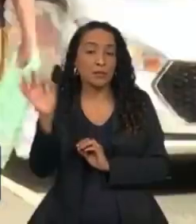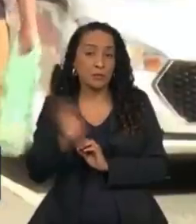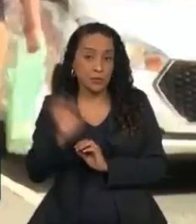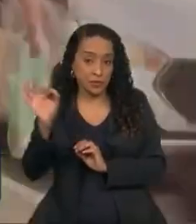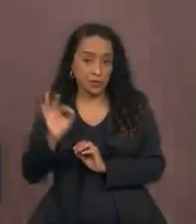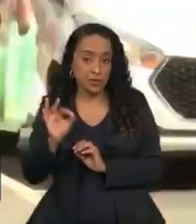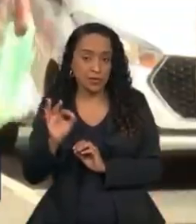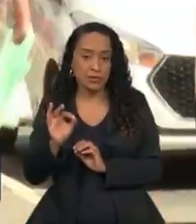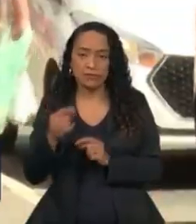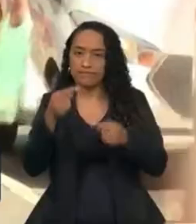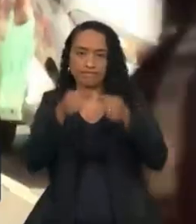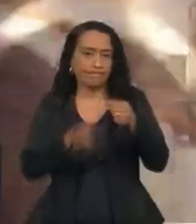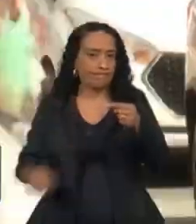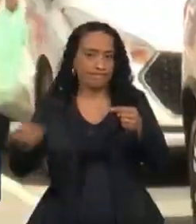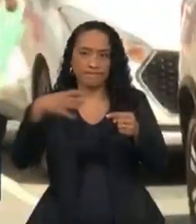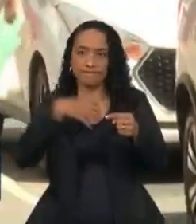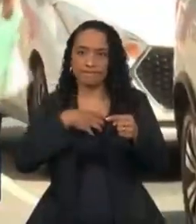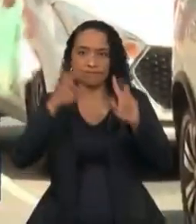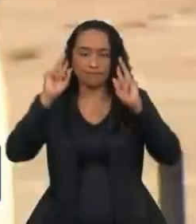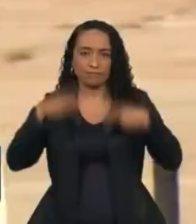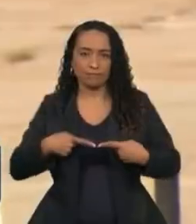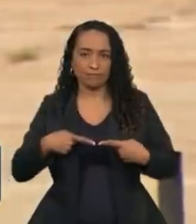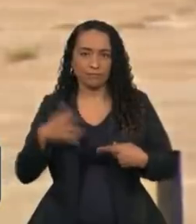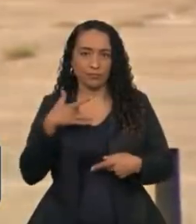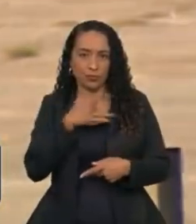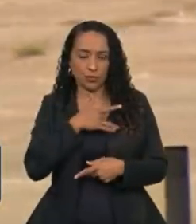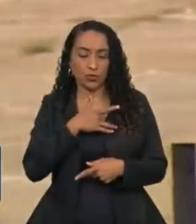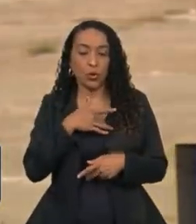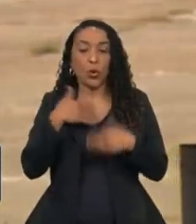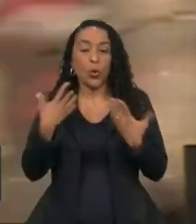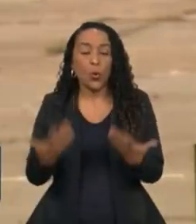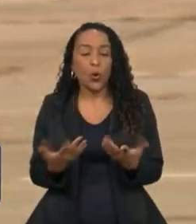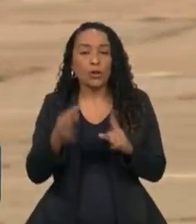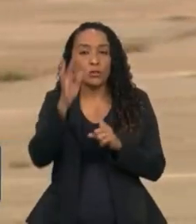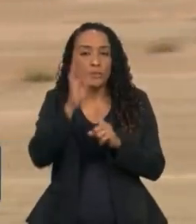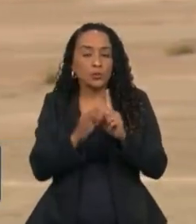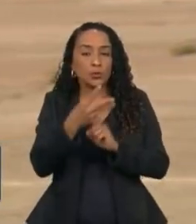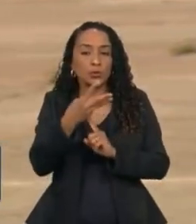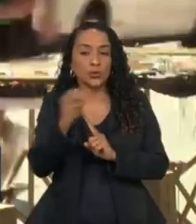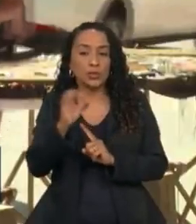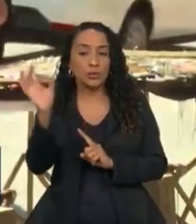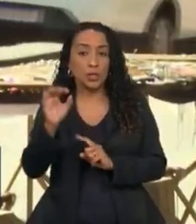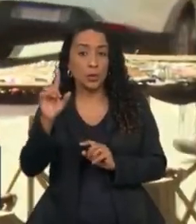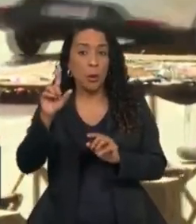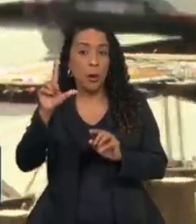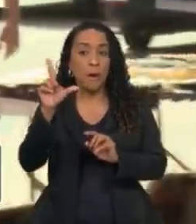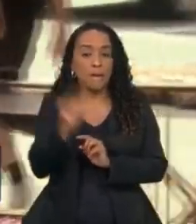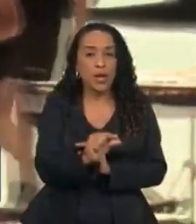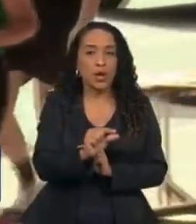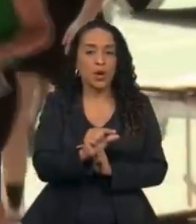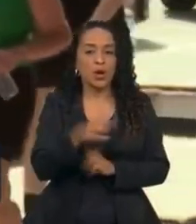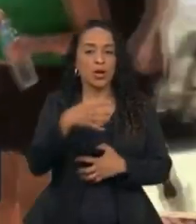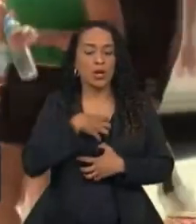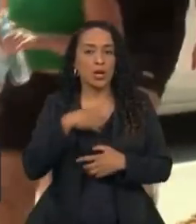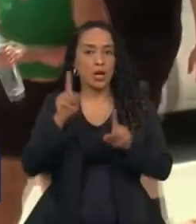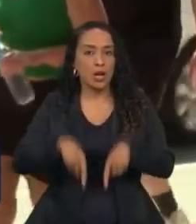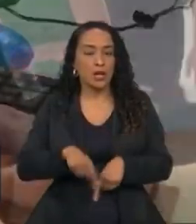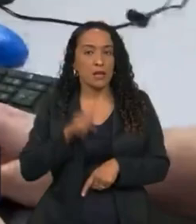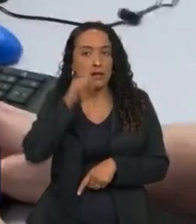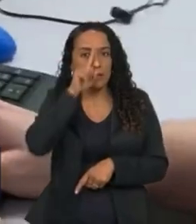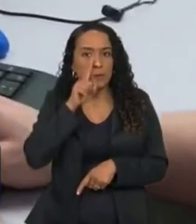60% inadequados para a saúde humana. Quando o índice fica menor do que 30%, a situação é considerada